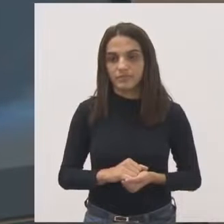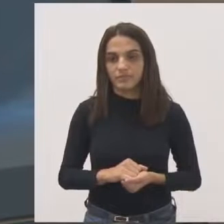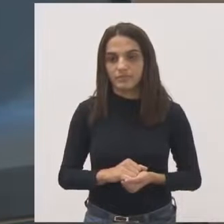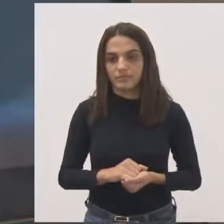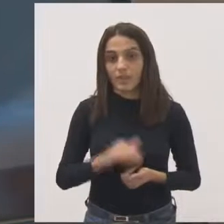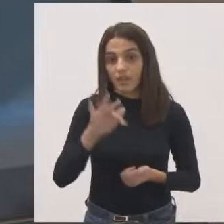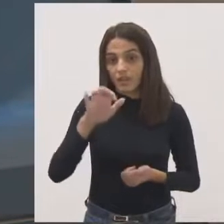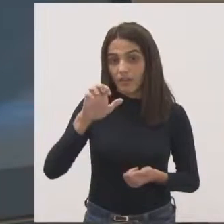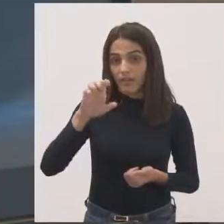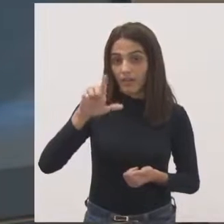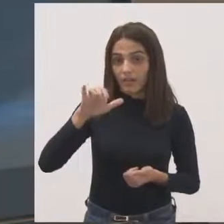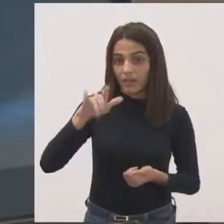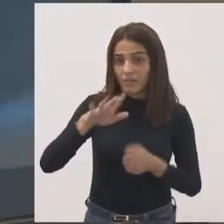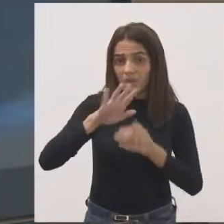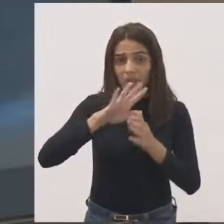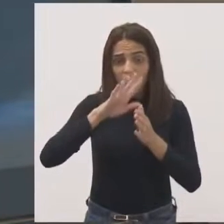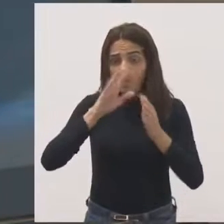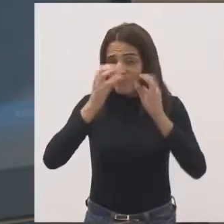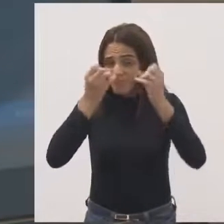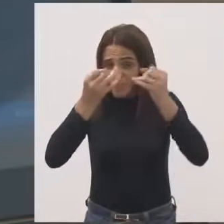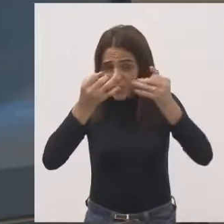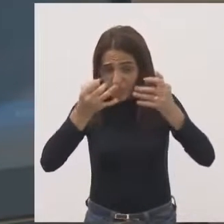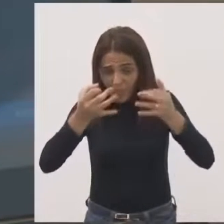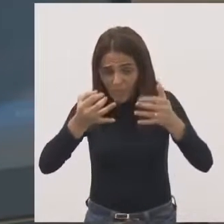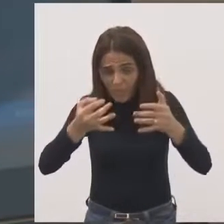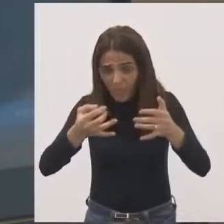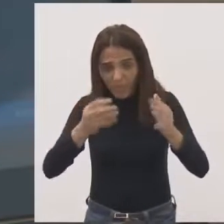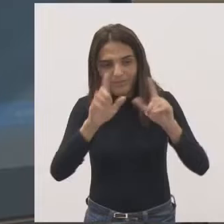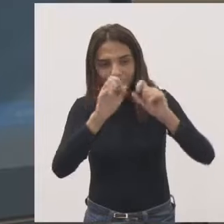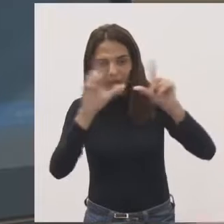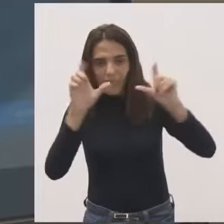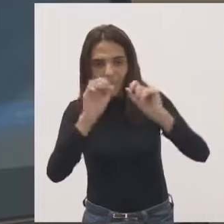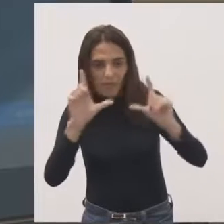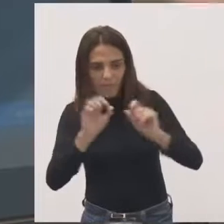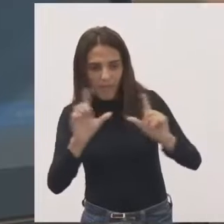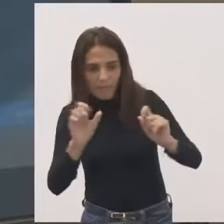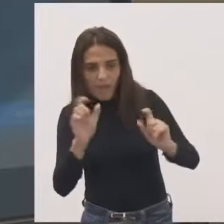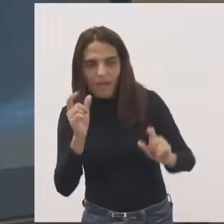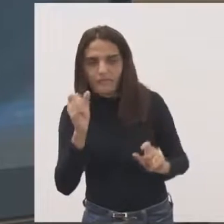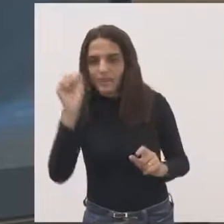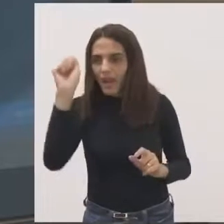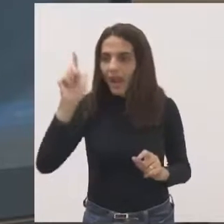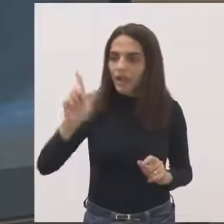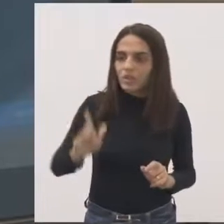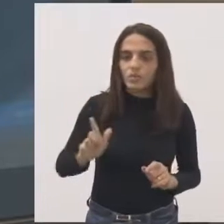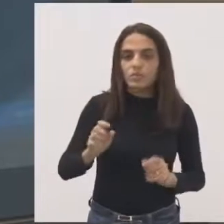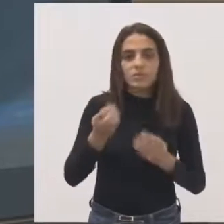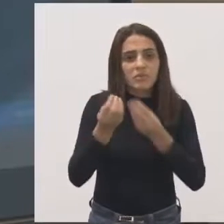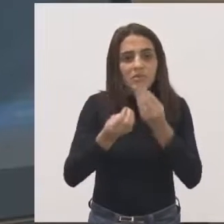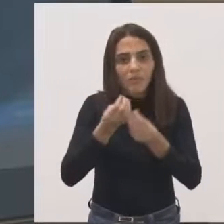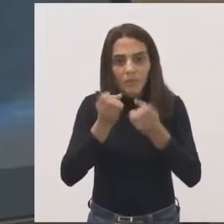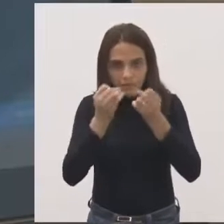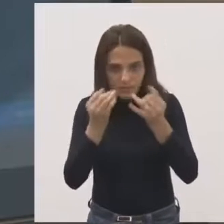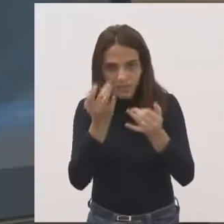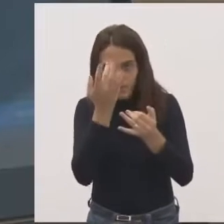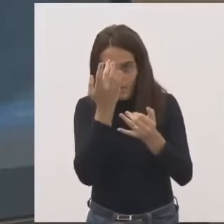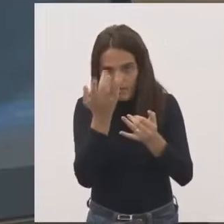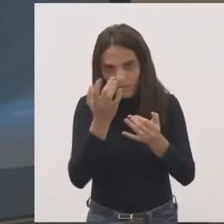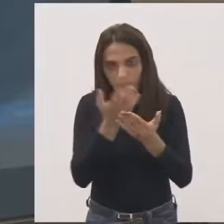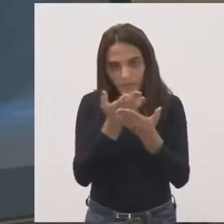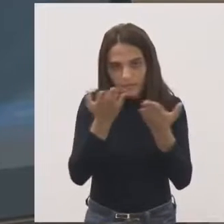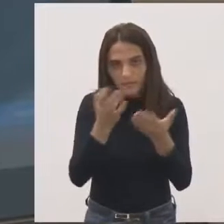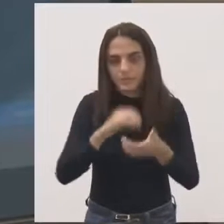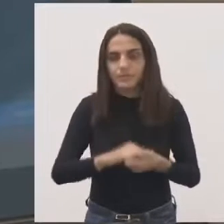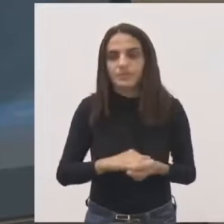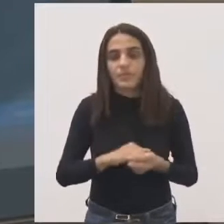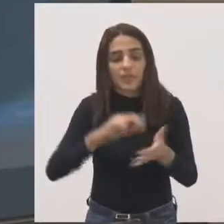vai aparecer um monte de tela azul agora. O que eu faço? Então, vamos lá. Então, eu quero que você explicar de um jeito fácil para vocês, né?